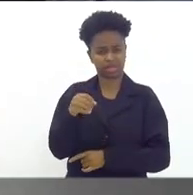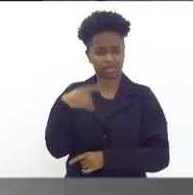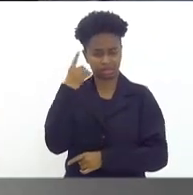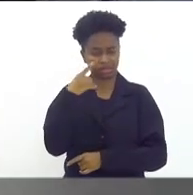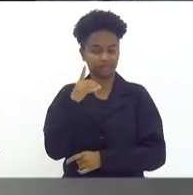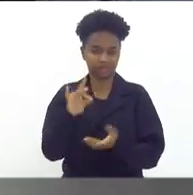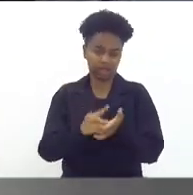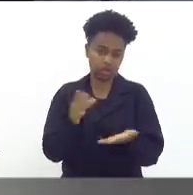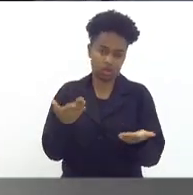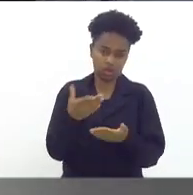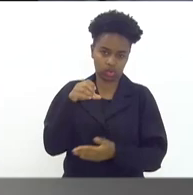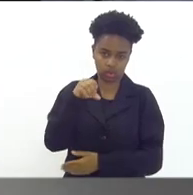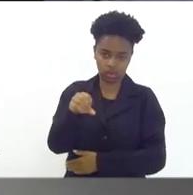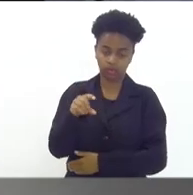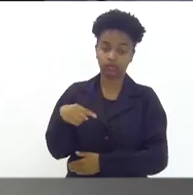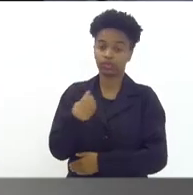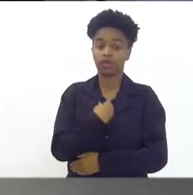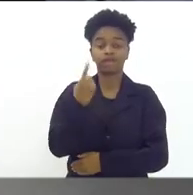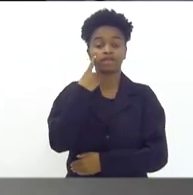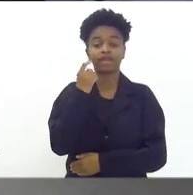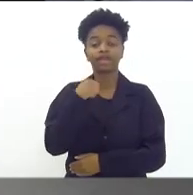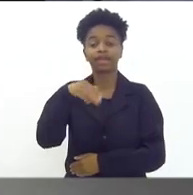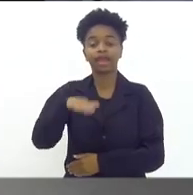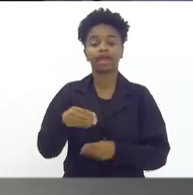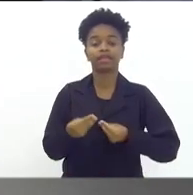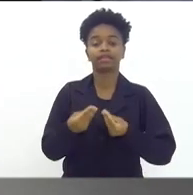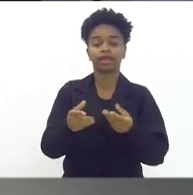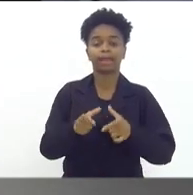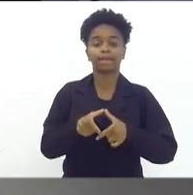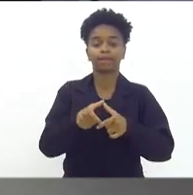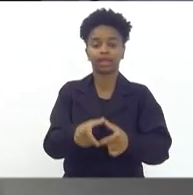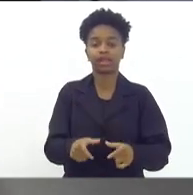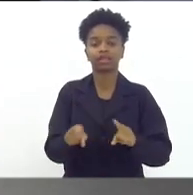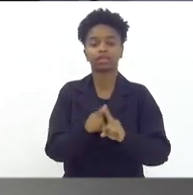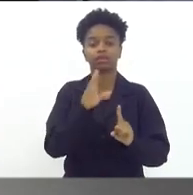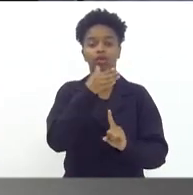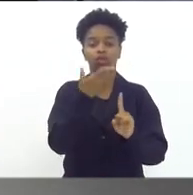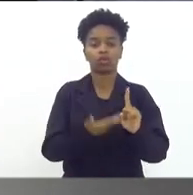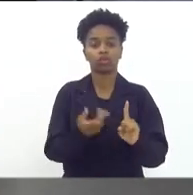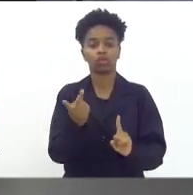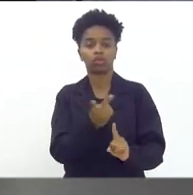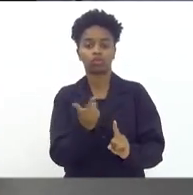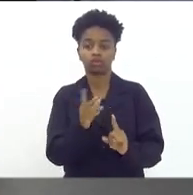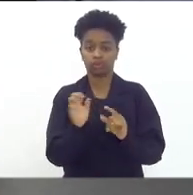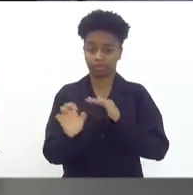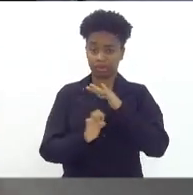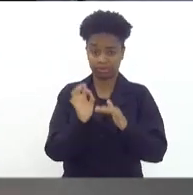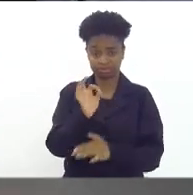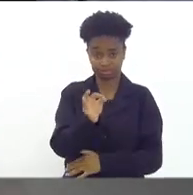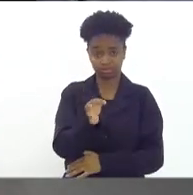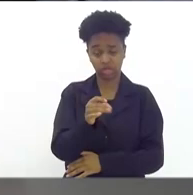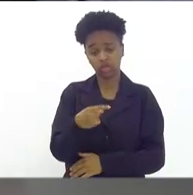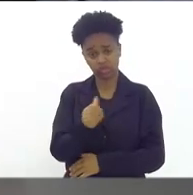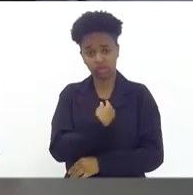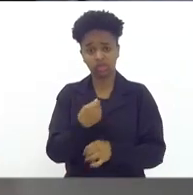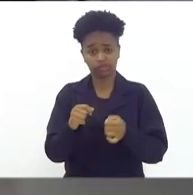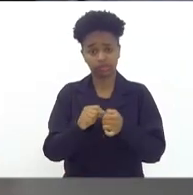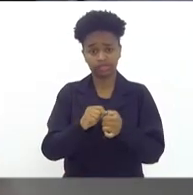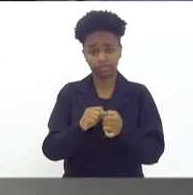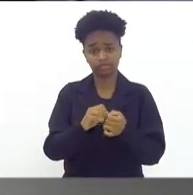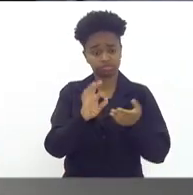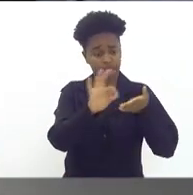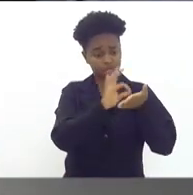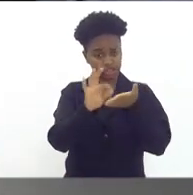9 que vamos ver quem vai dar a medalha e a Moção entre as duas empresas né vamos fazer isso vamos colher assinatura né